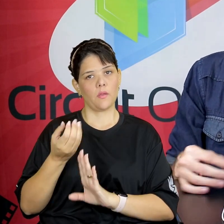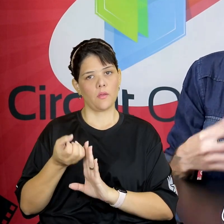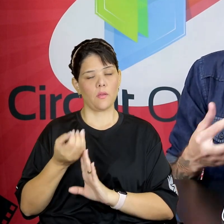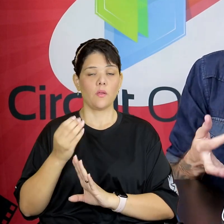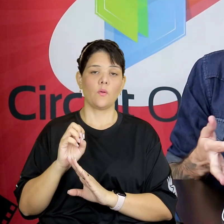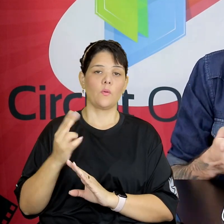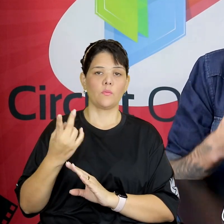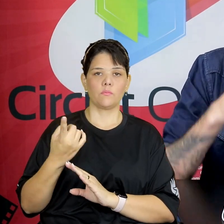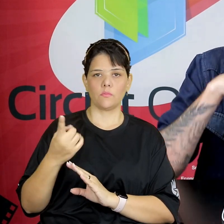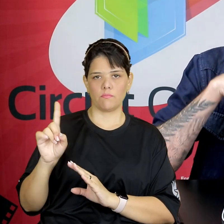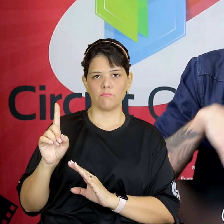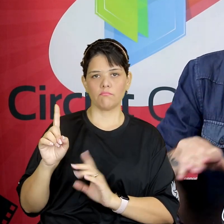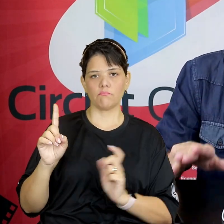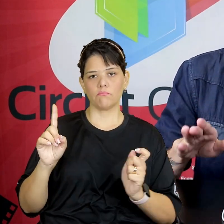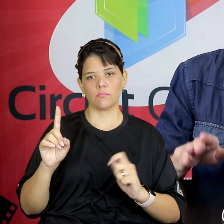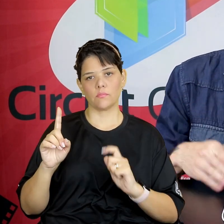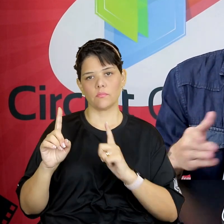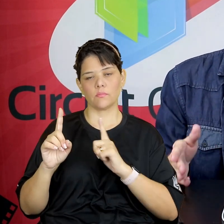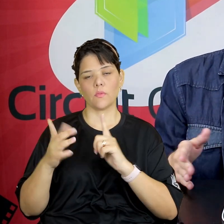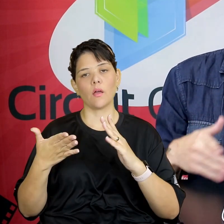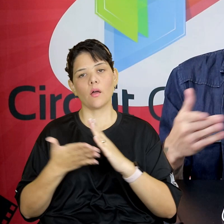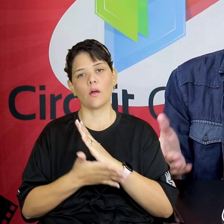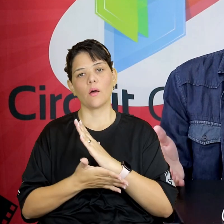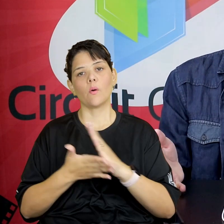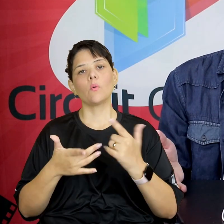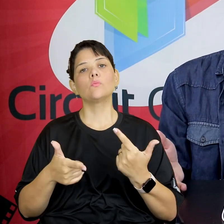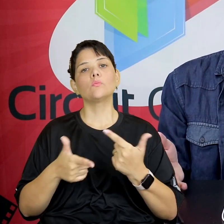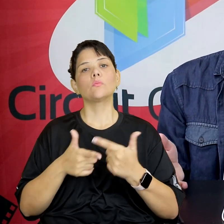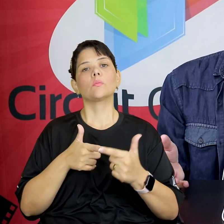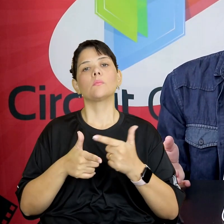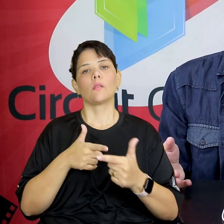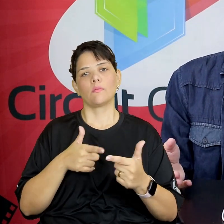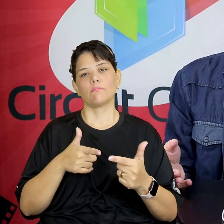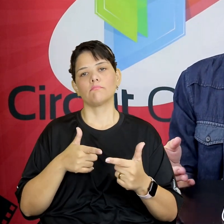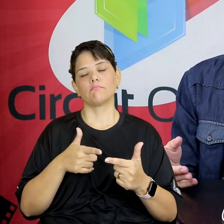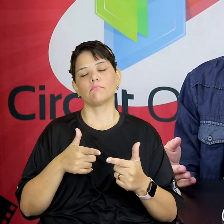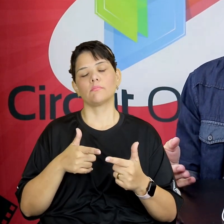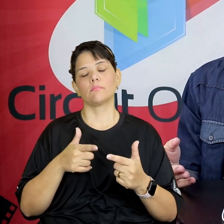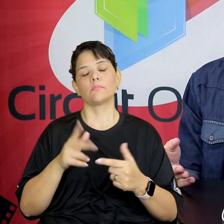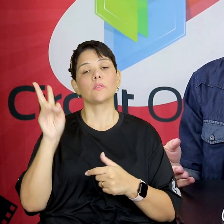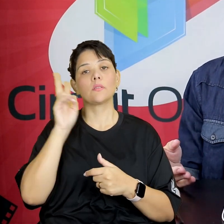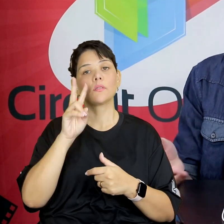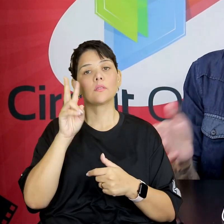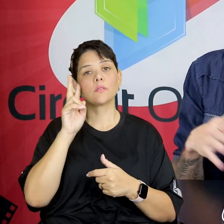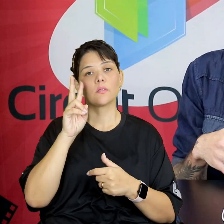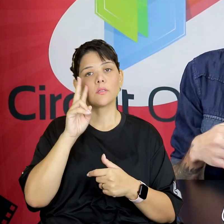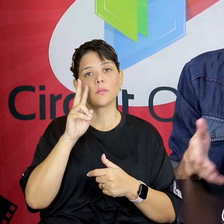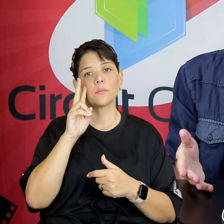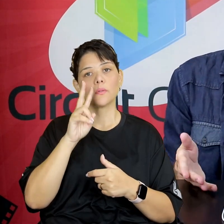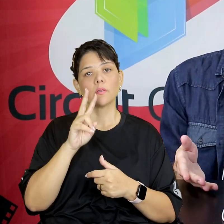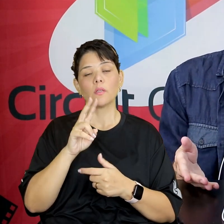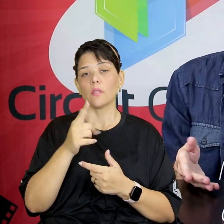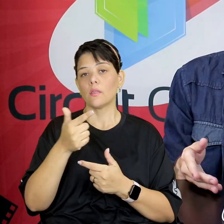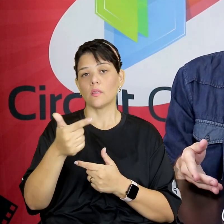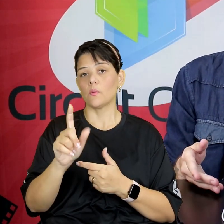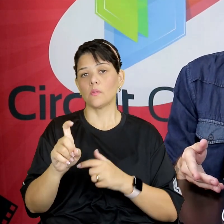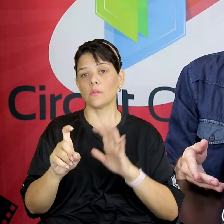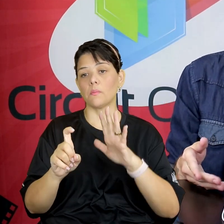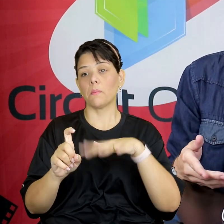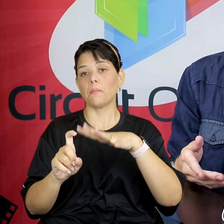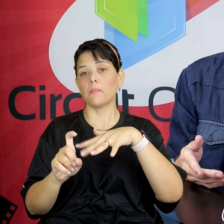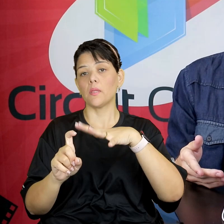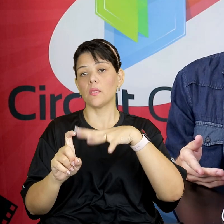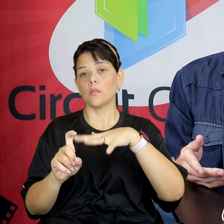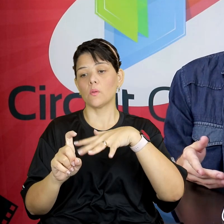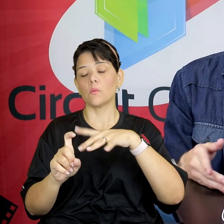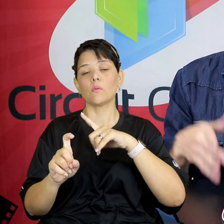problemas na produção, mas uma conversa com a pós-produção já resolve tudo. Lembrando que não é mito aquele papo de que